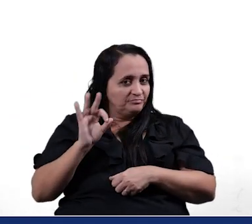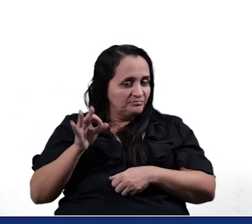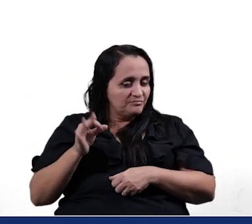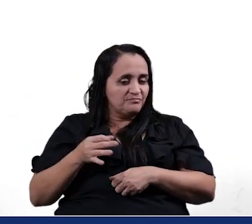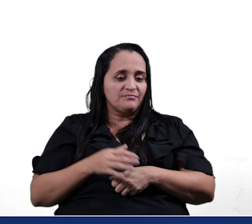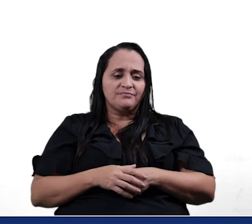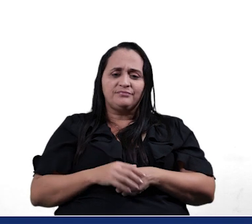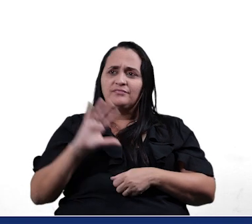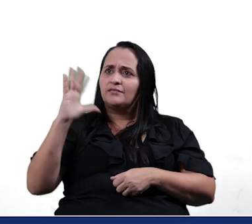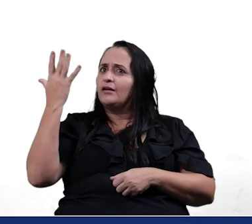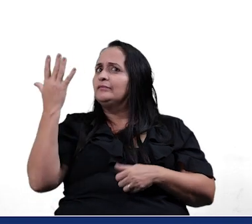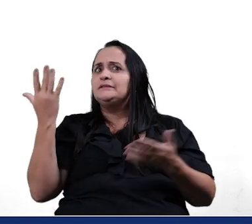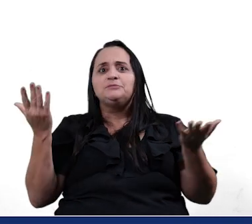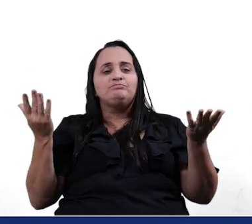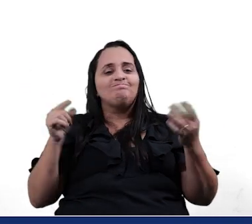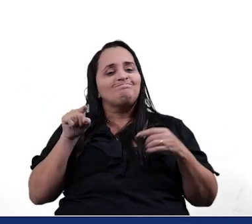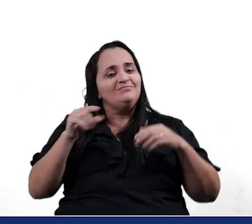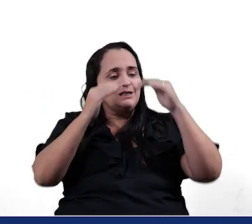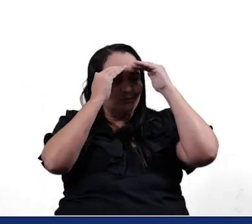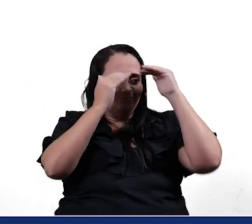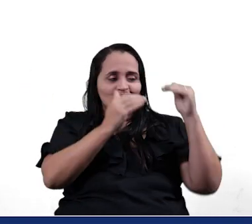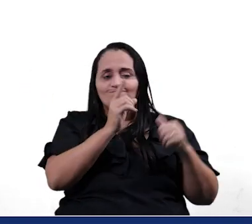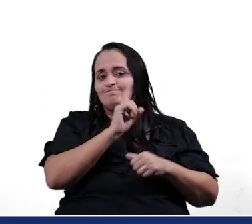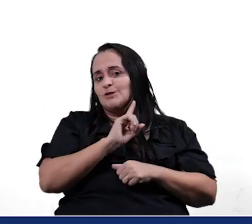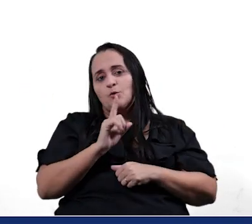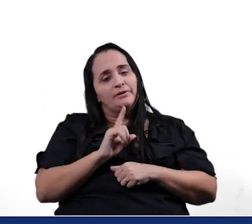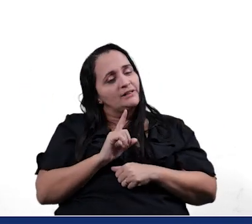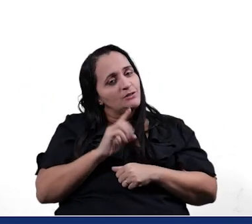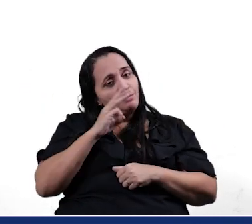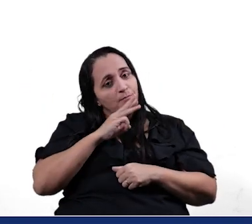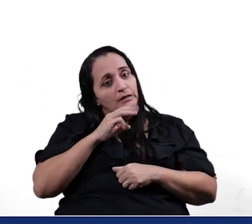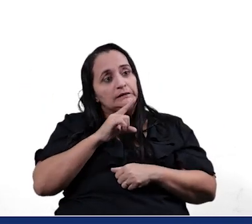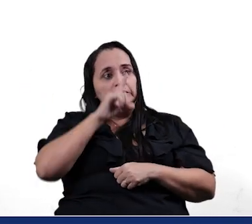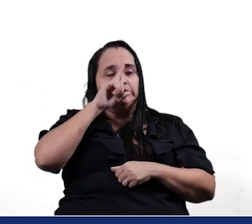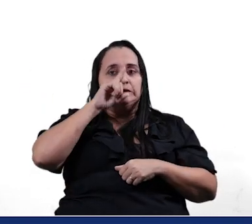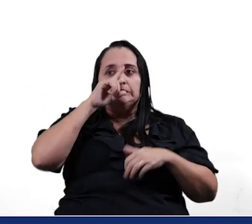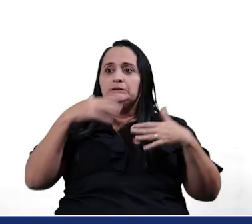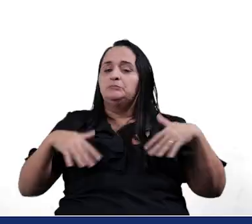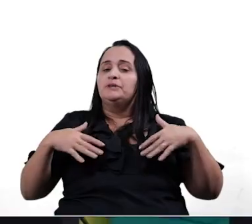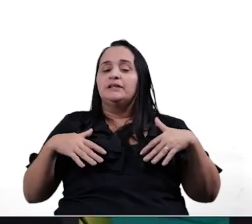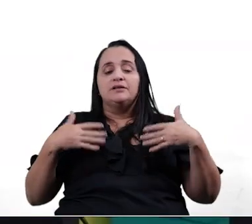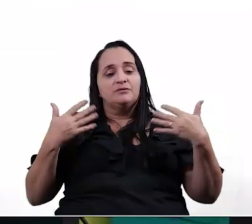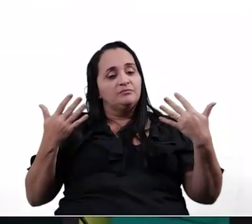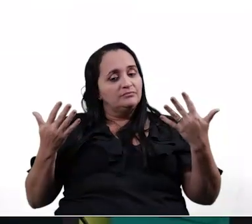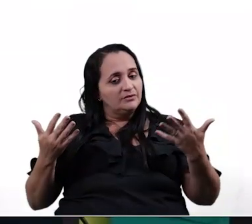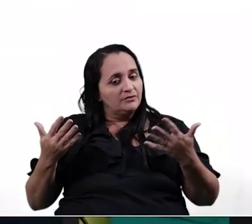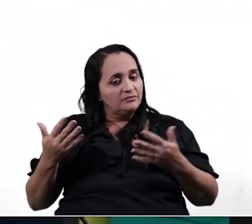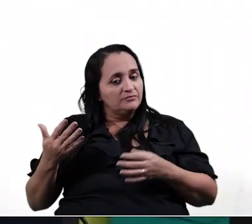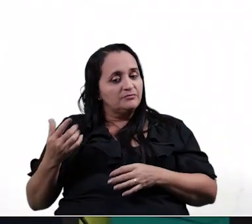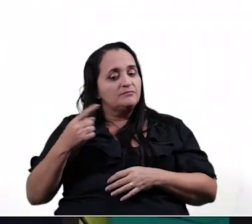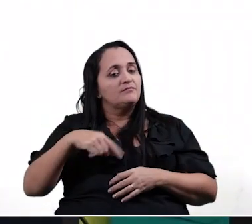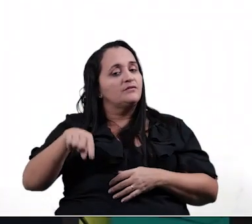o que aconteceu com ela? Ela desobedeceu à mamãe e ficou em perigo. Então, vocês,